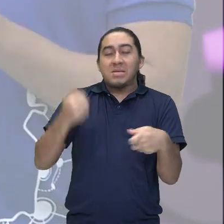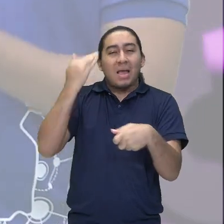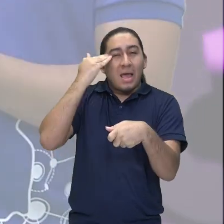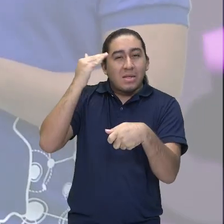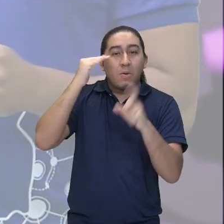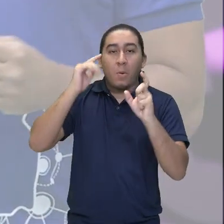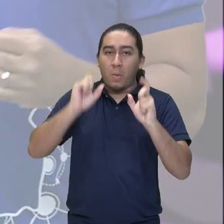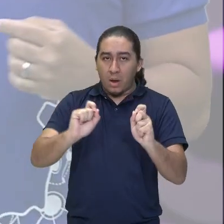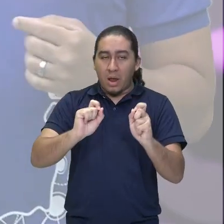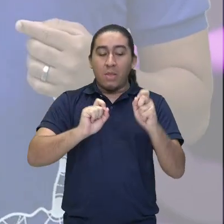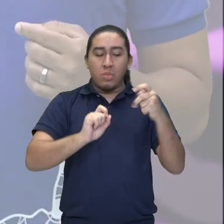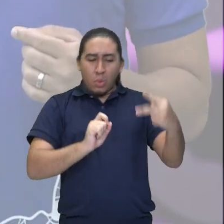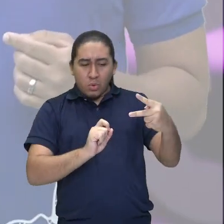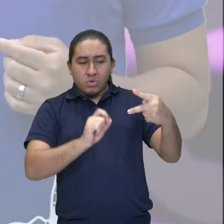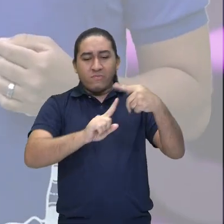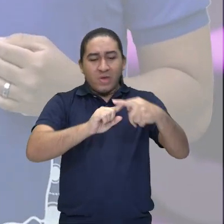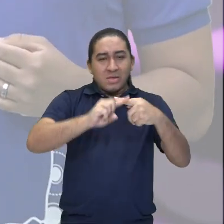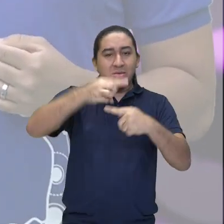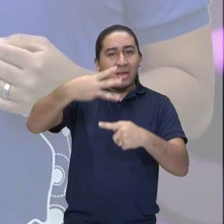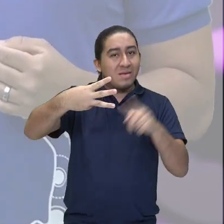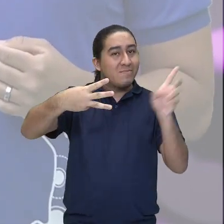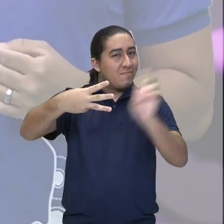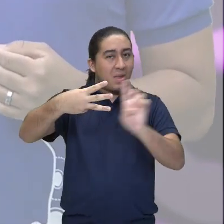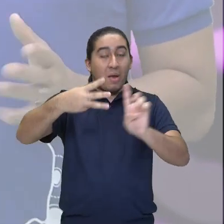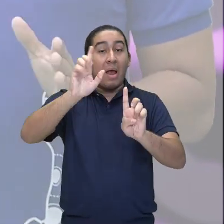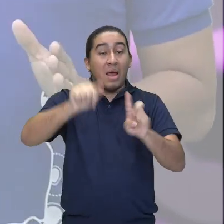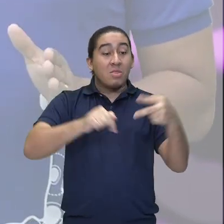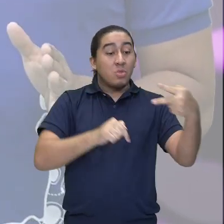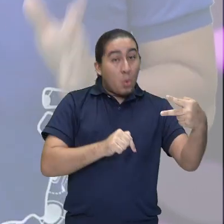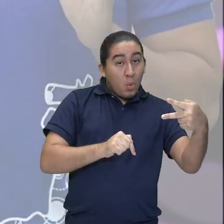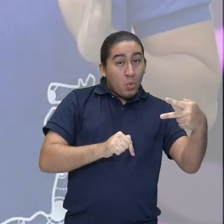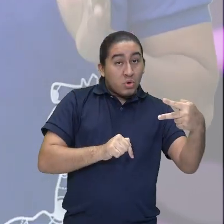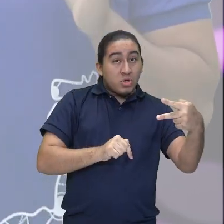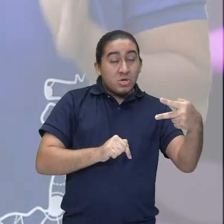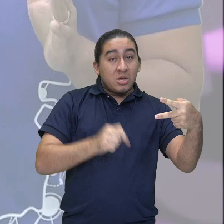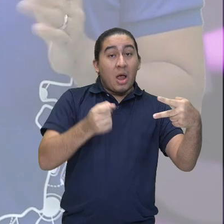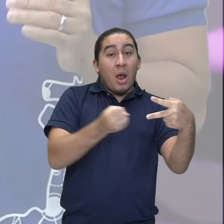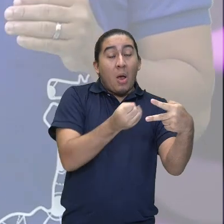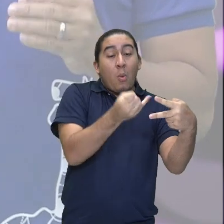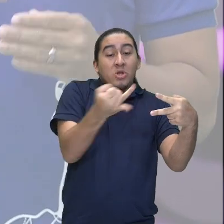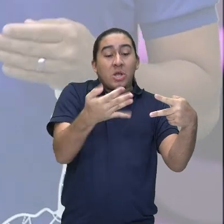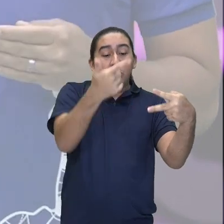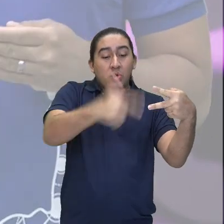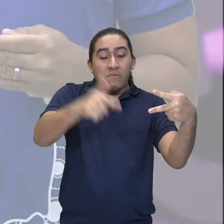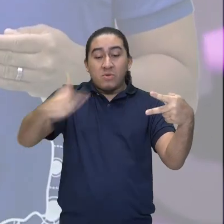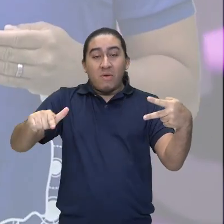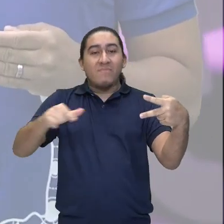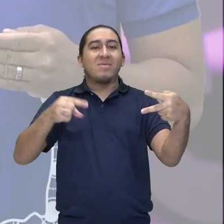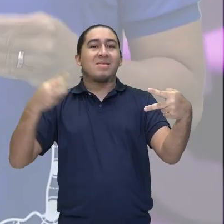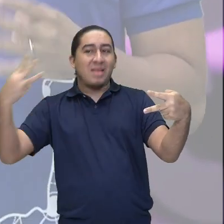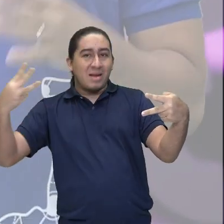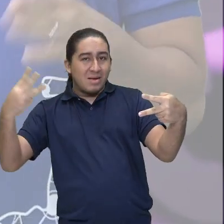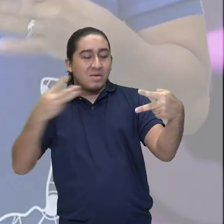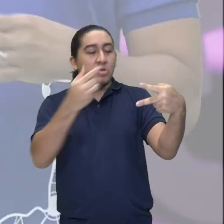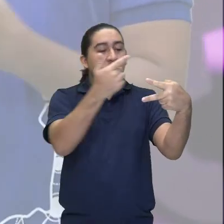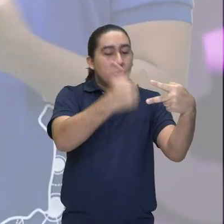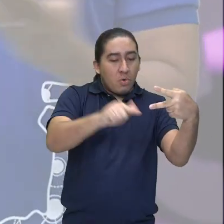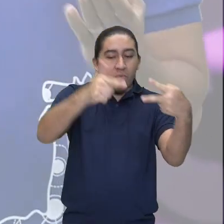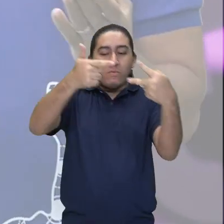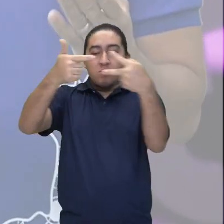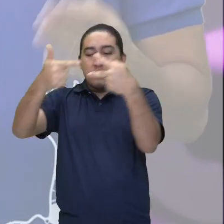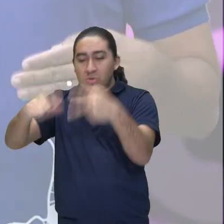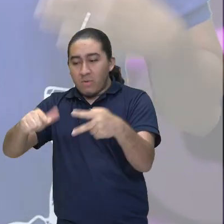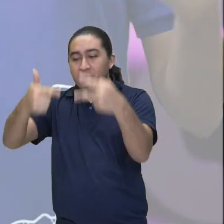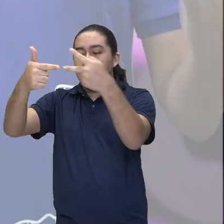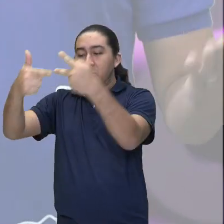por ela mesma a quantidade de vezes do expoente. Beleza? Então, eu tenho que entender o que significa e o